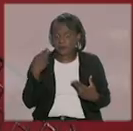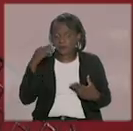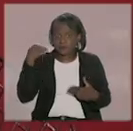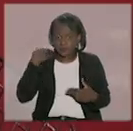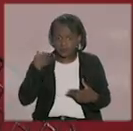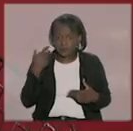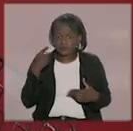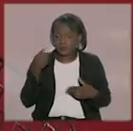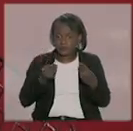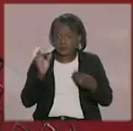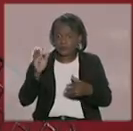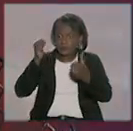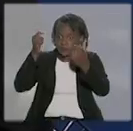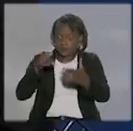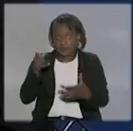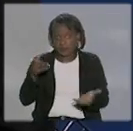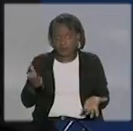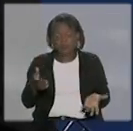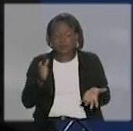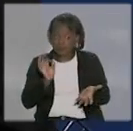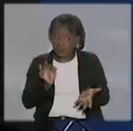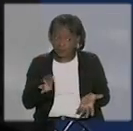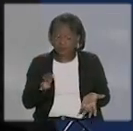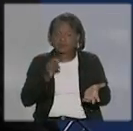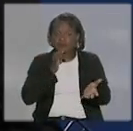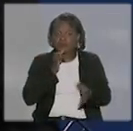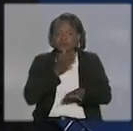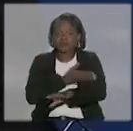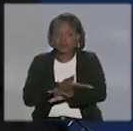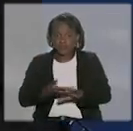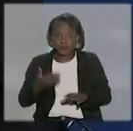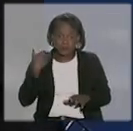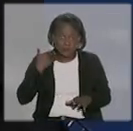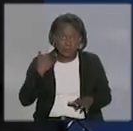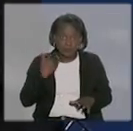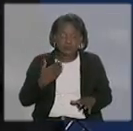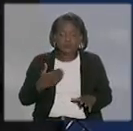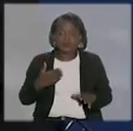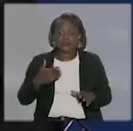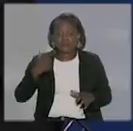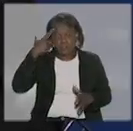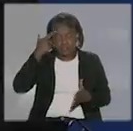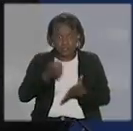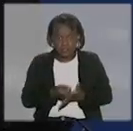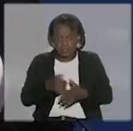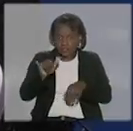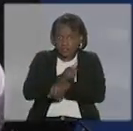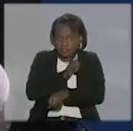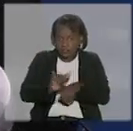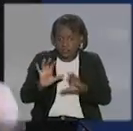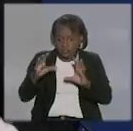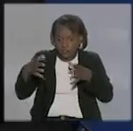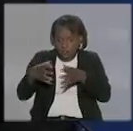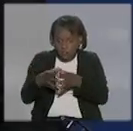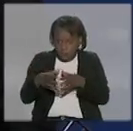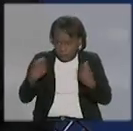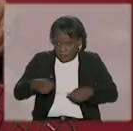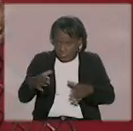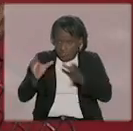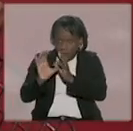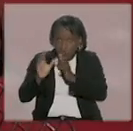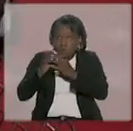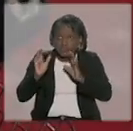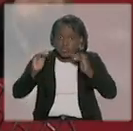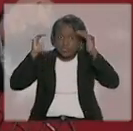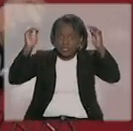como esse discurso chega lá. Exato. Geralmente o banco vai definir essa estratégia na sua cúpula, né? Precisa da